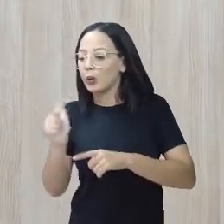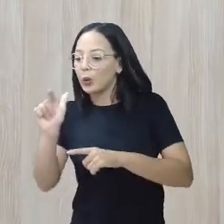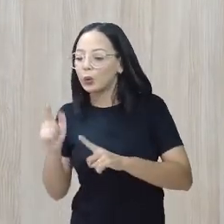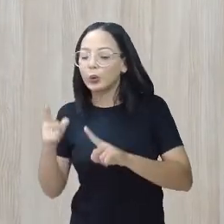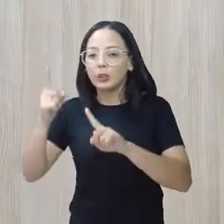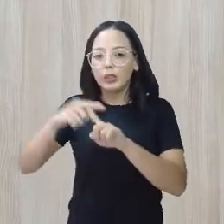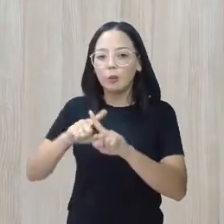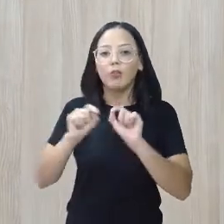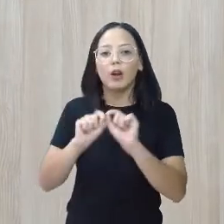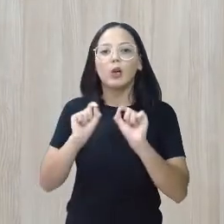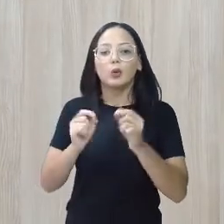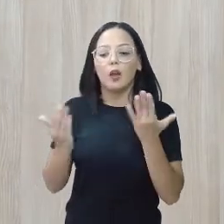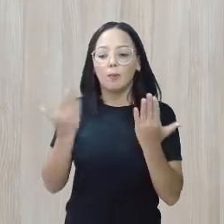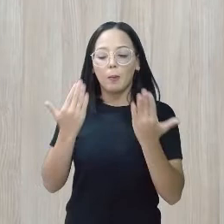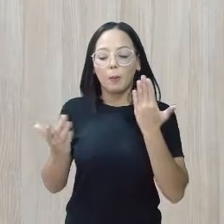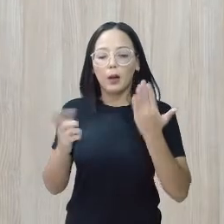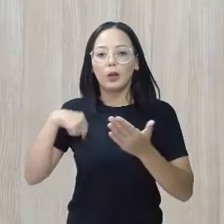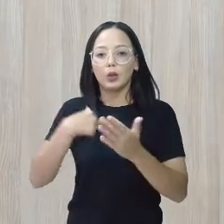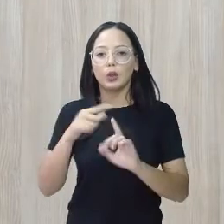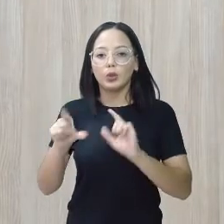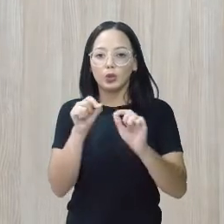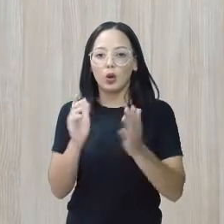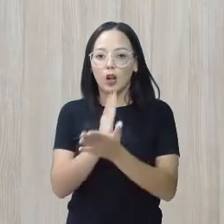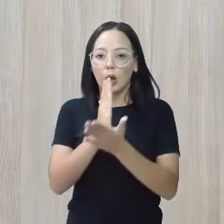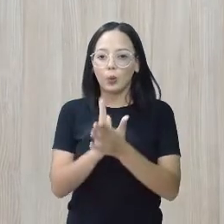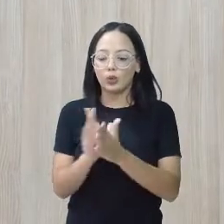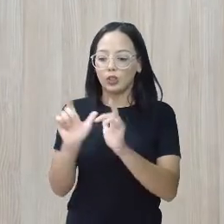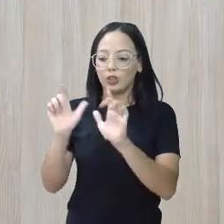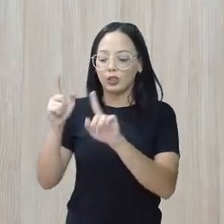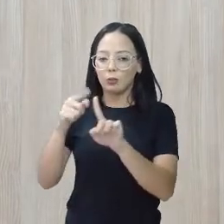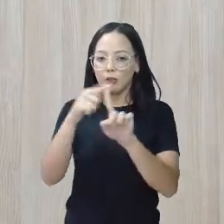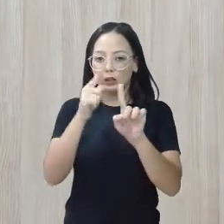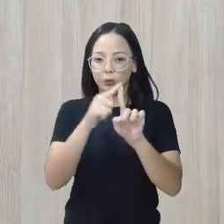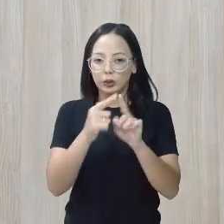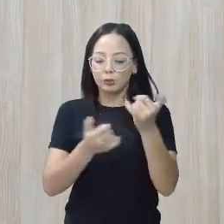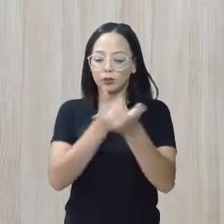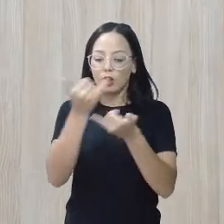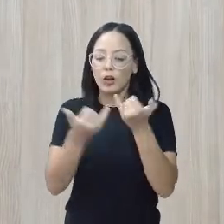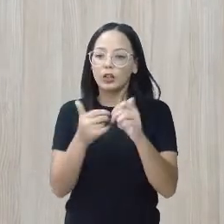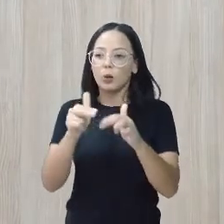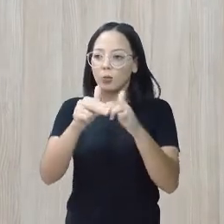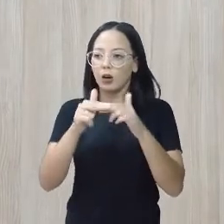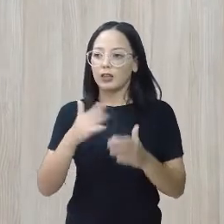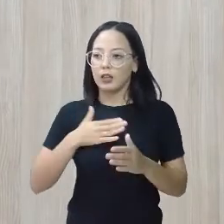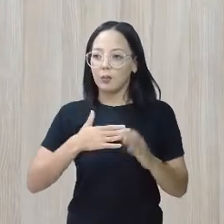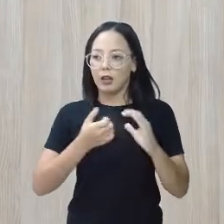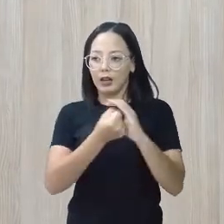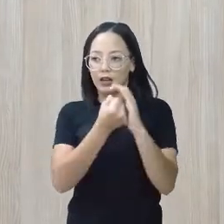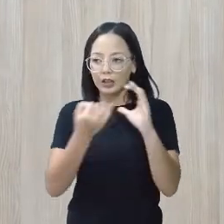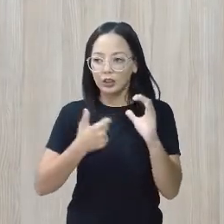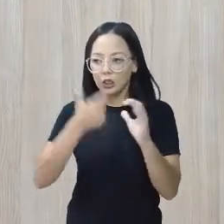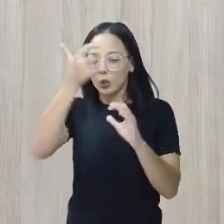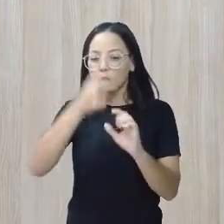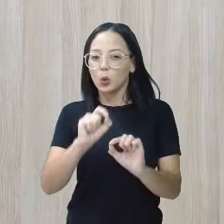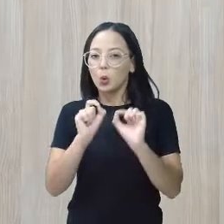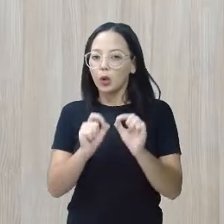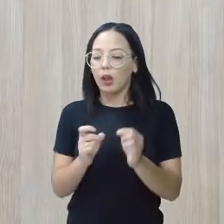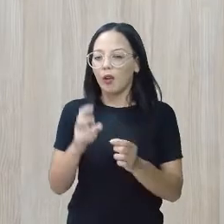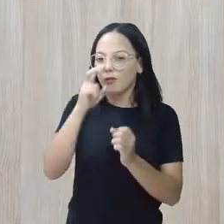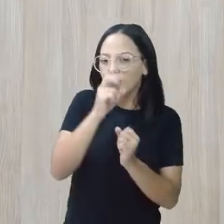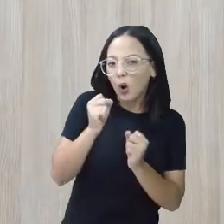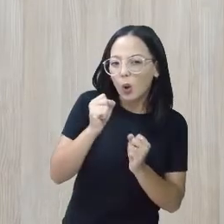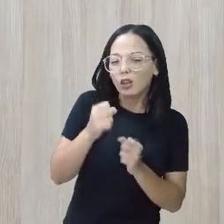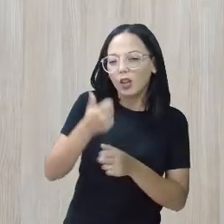aí isso faz uma compensação e a gente escolhe determinado jogador de acordo com até o meu perfil como jogador. Eu sou uma jogadora mais agressiva,